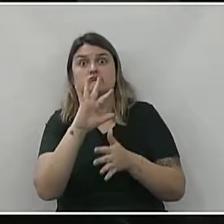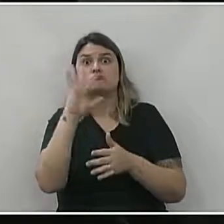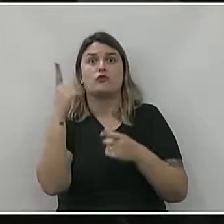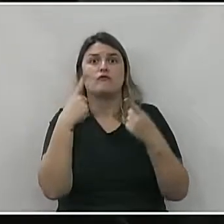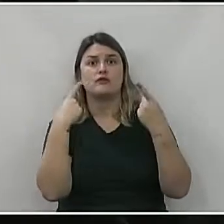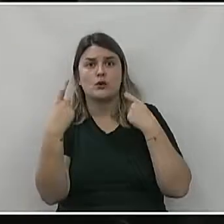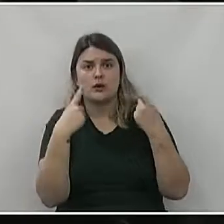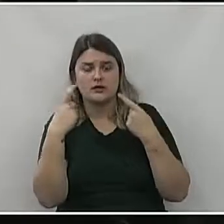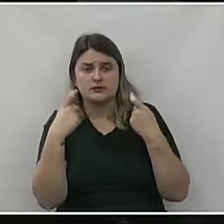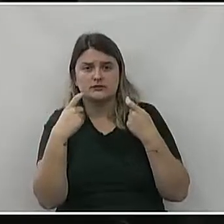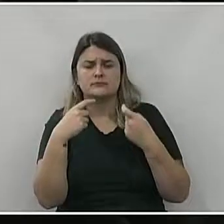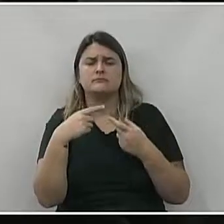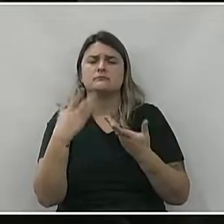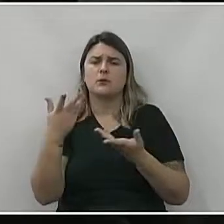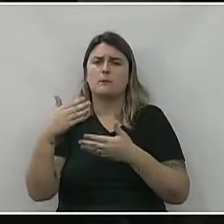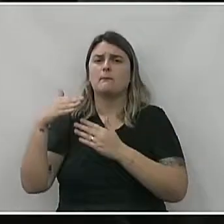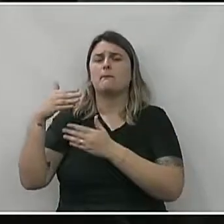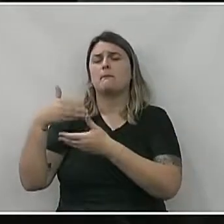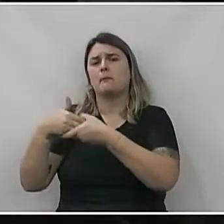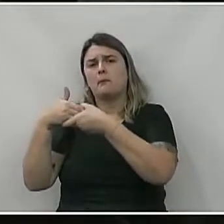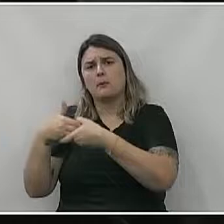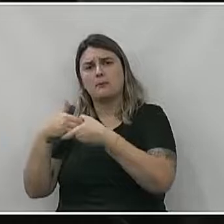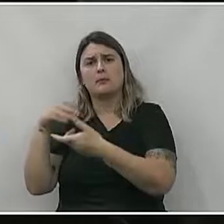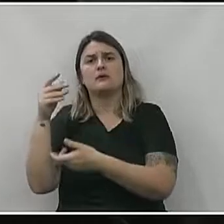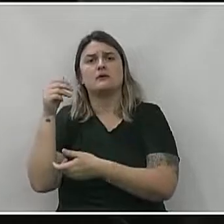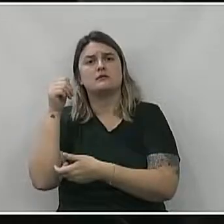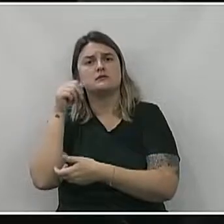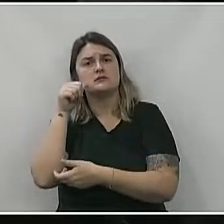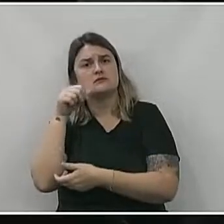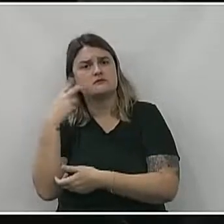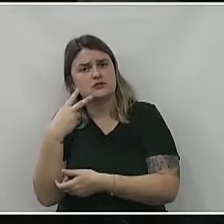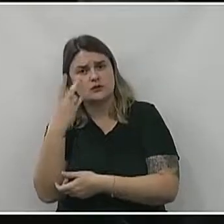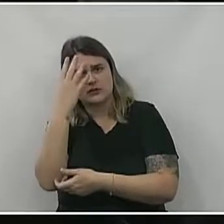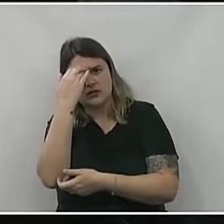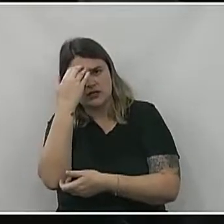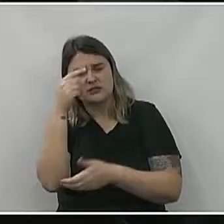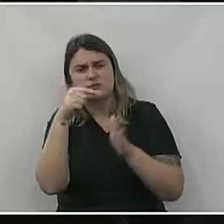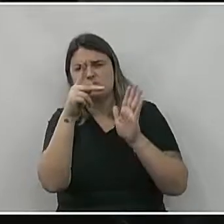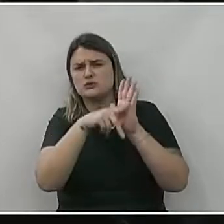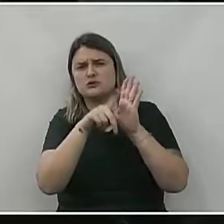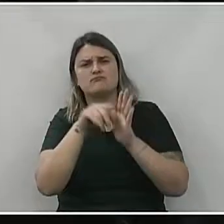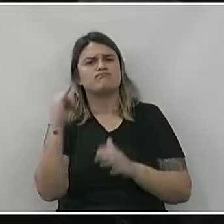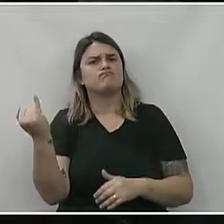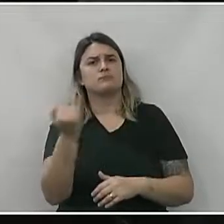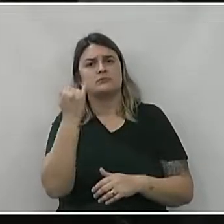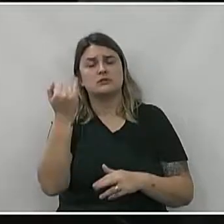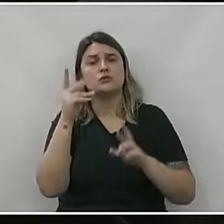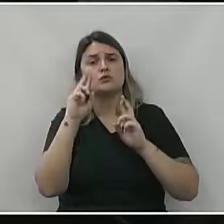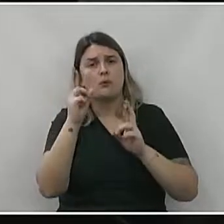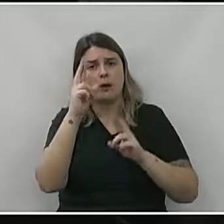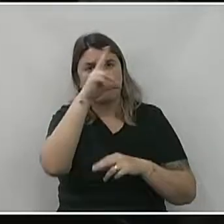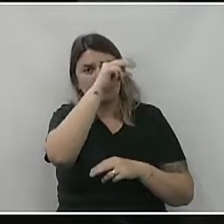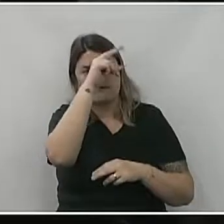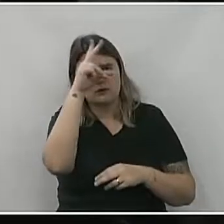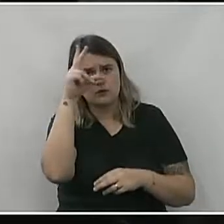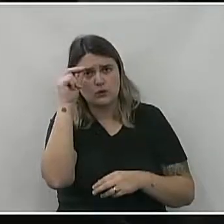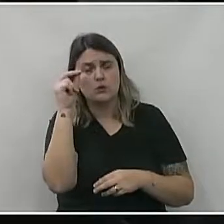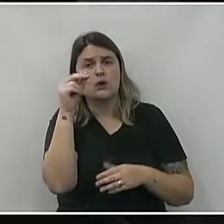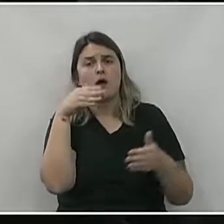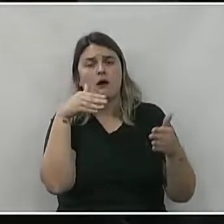enfim. Então, eu quero só dar o parabéns para você, Thaís, por esse projeto. É um projeto de extrema importância. Espero que o